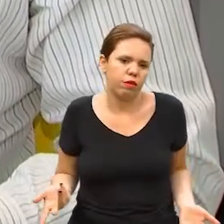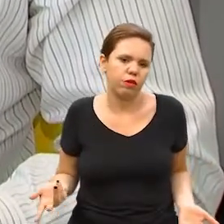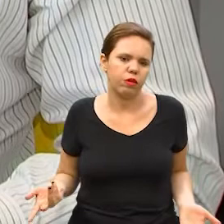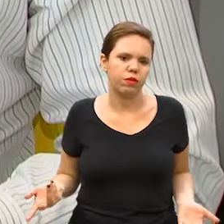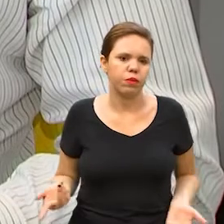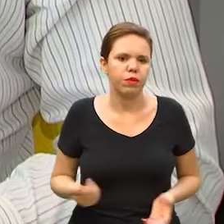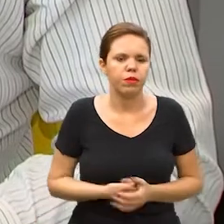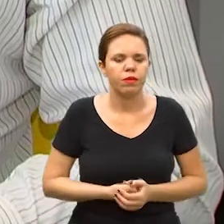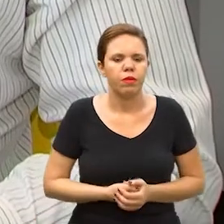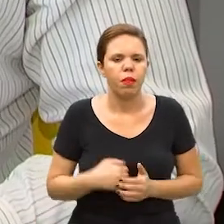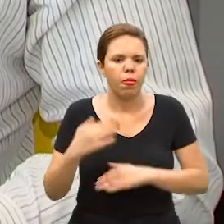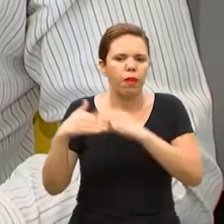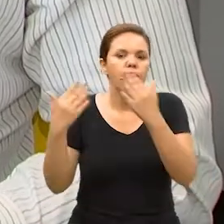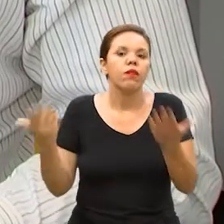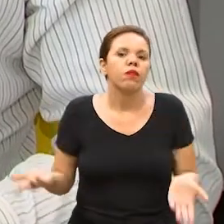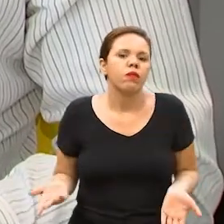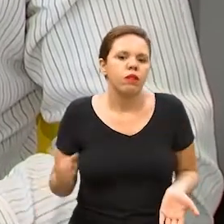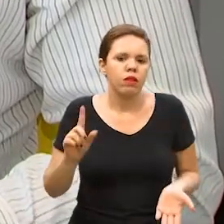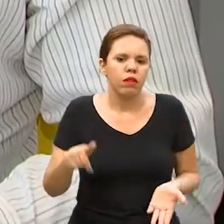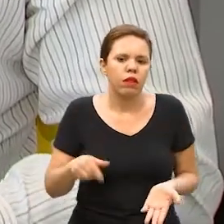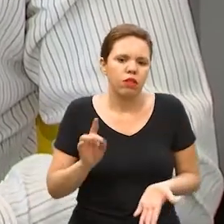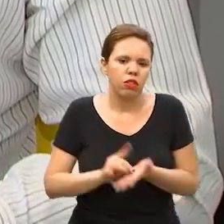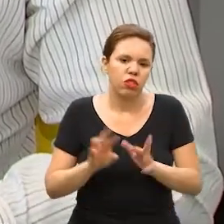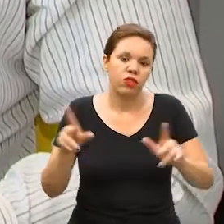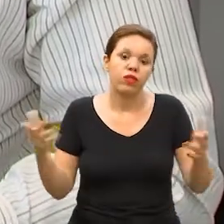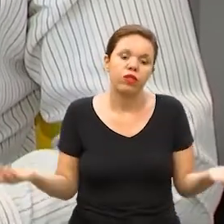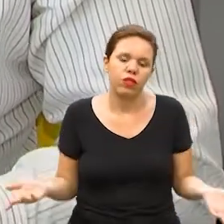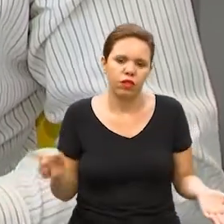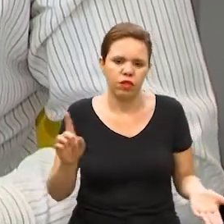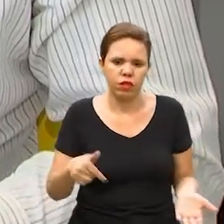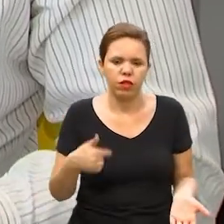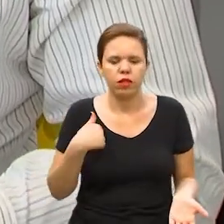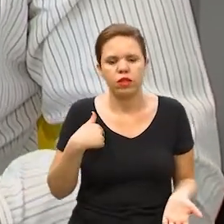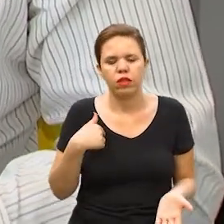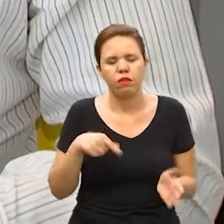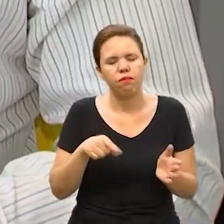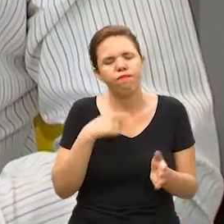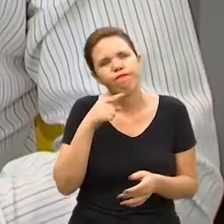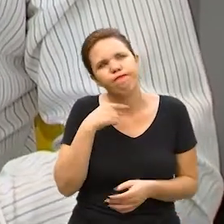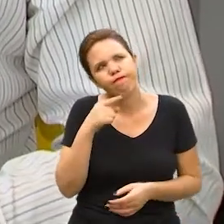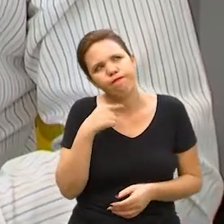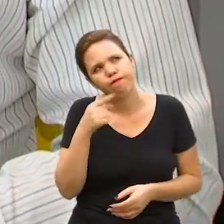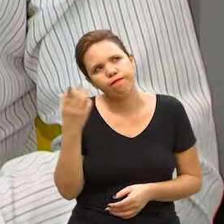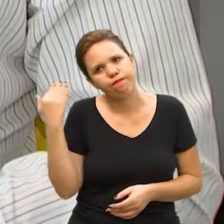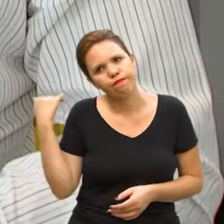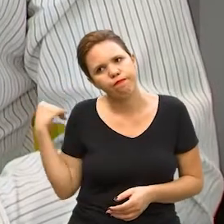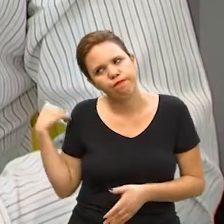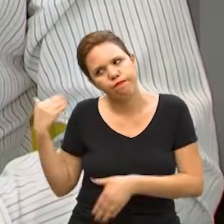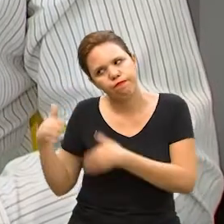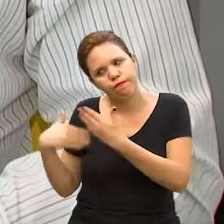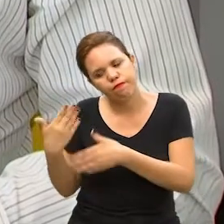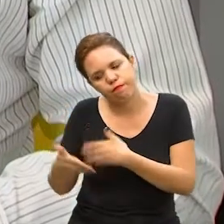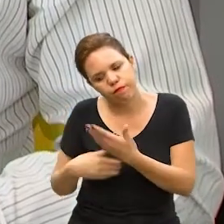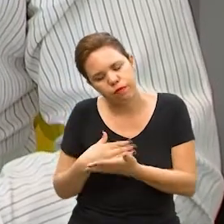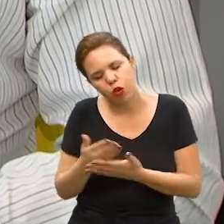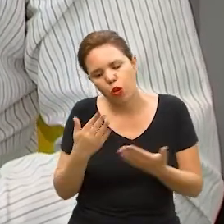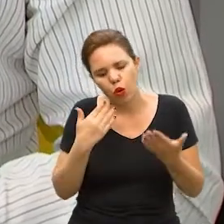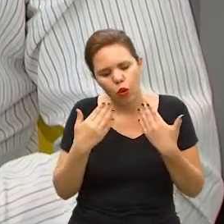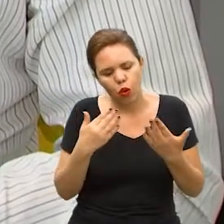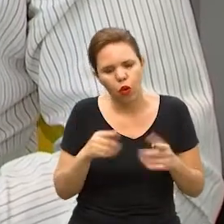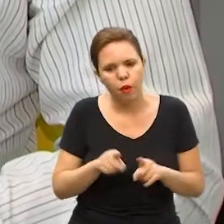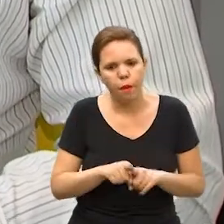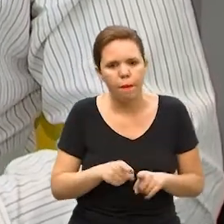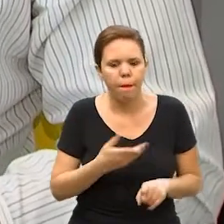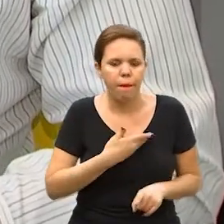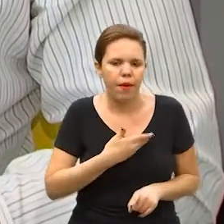vai evoluir e se tornar algo diferente? E foi com essas perguntas que eu comecei a conversar também com o